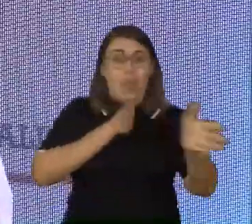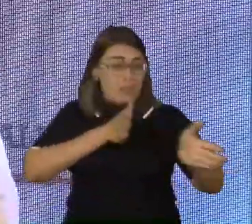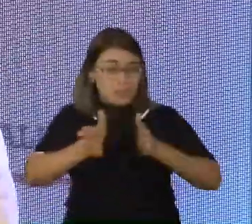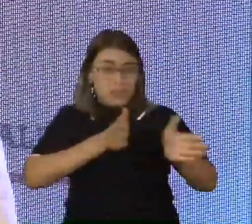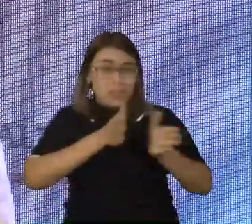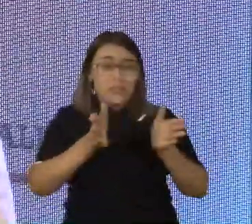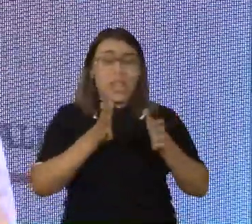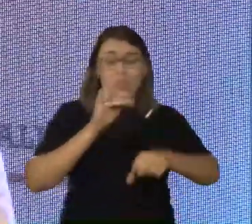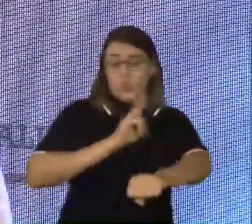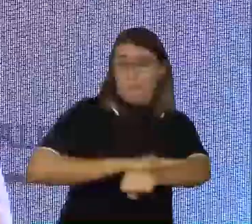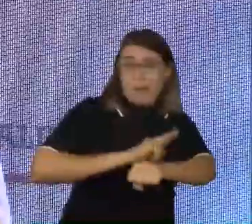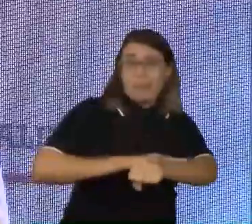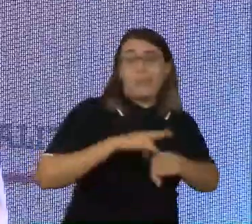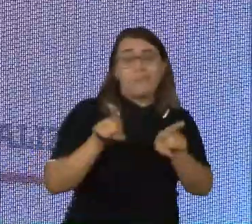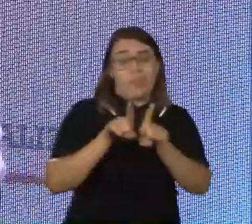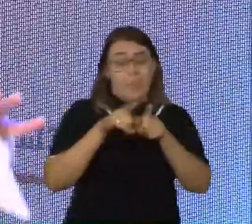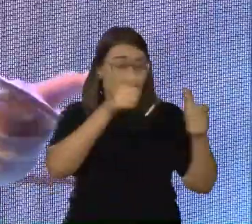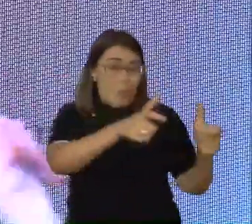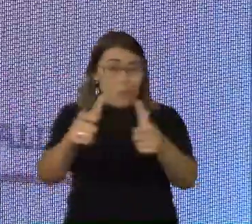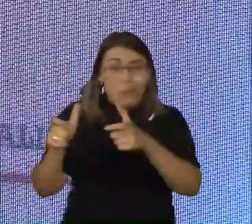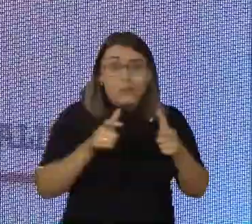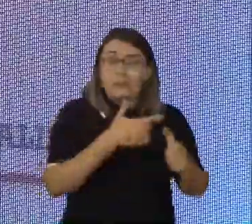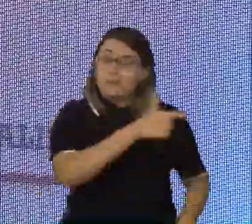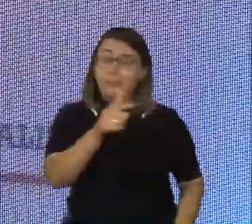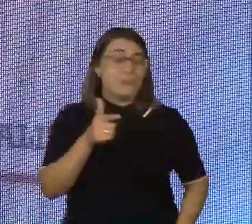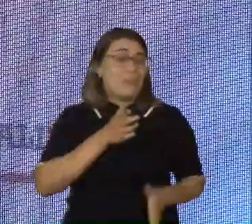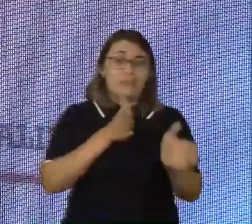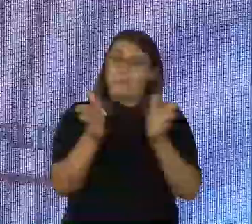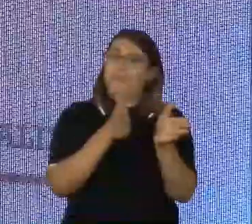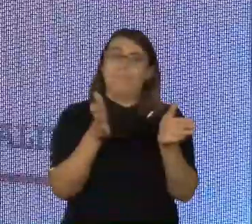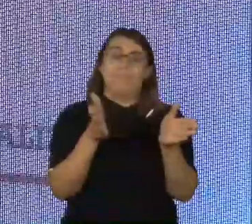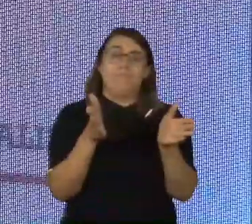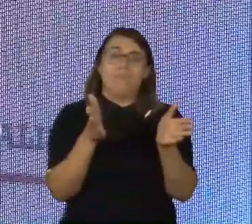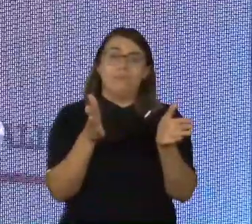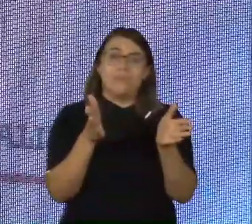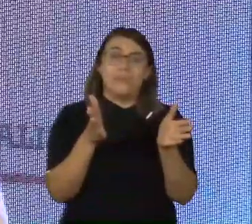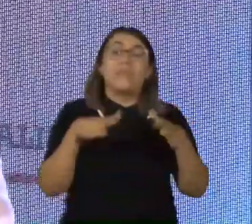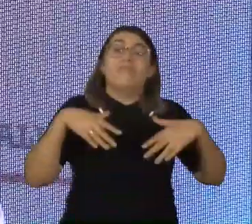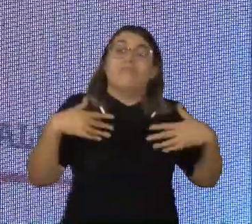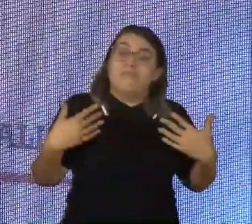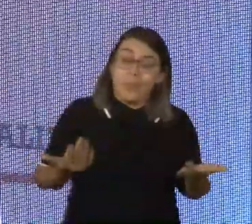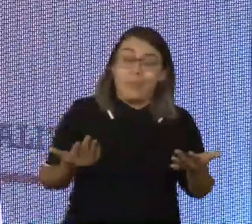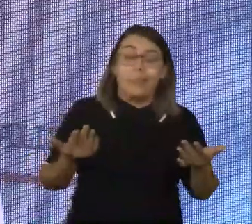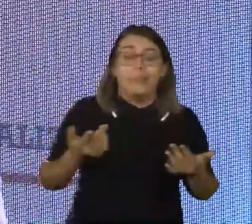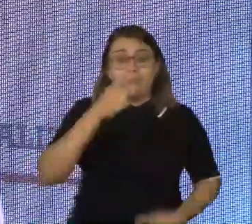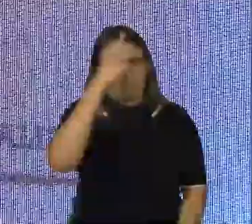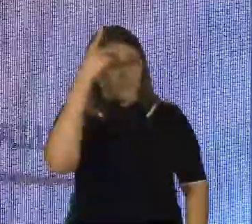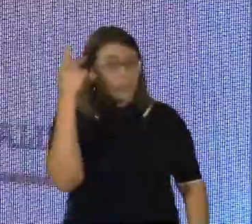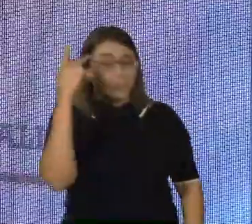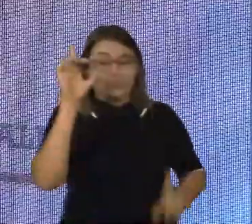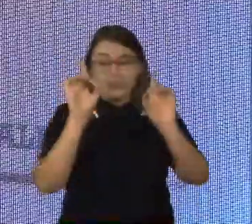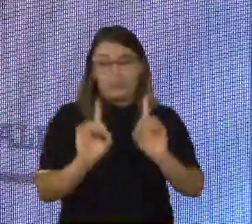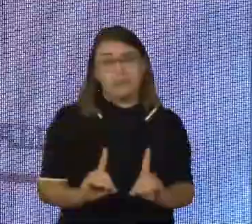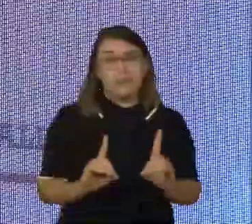em banheiros, locais públicos ou qualquer local que seja. Deve ser por isso que algumas pessoas com